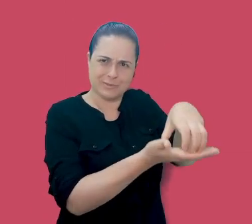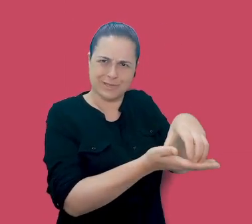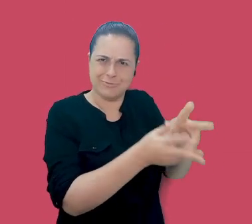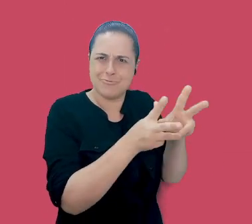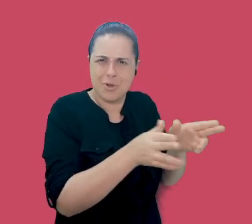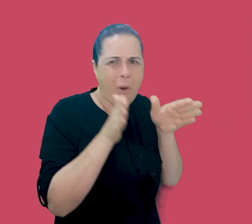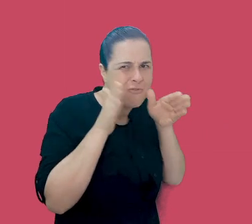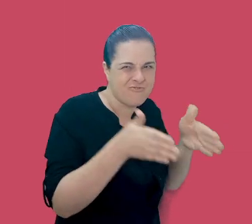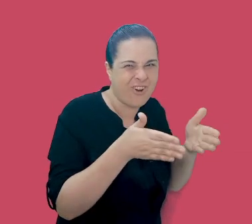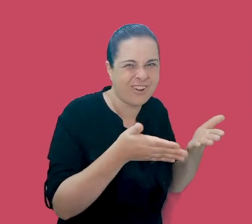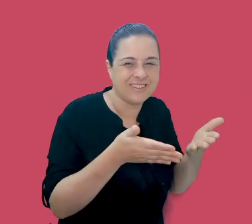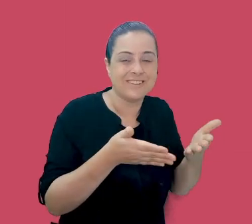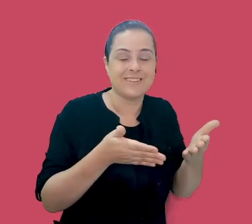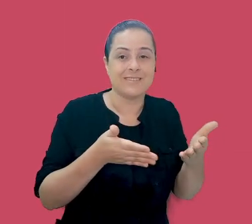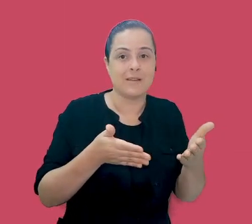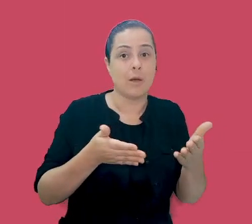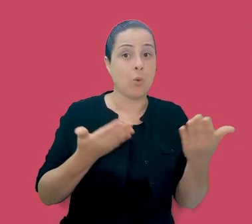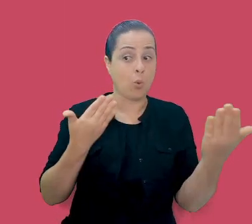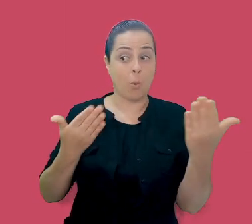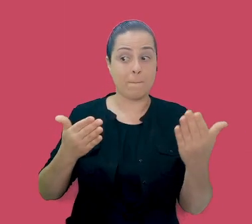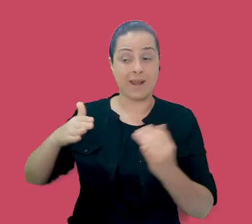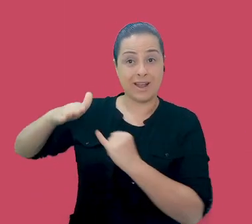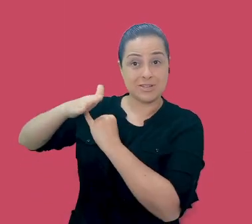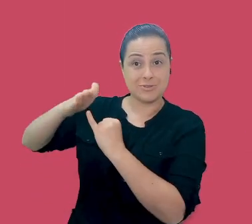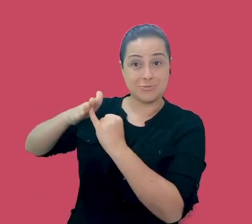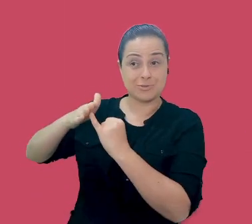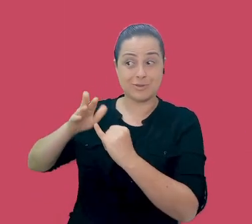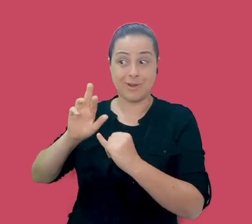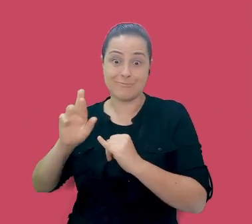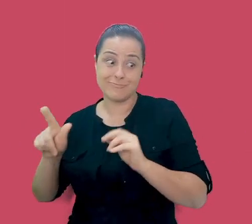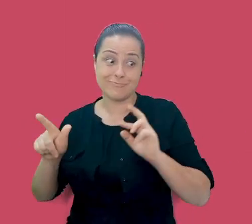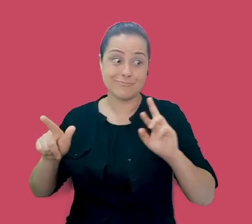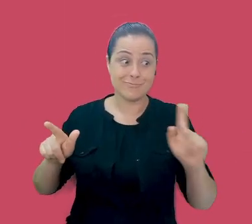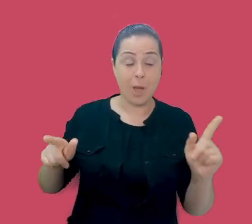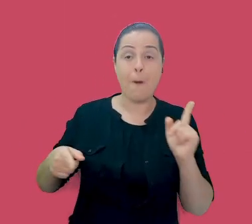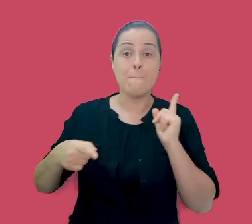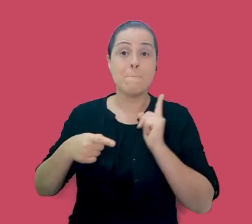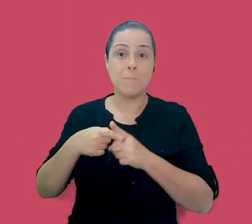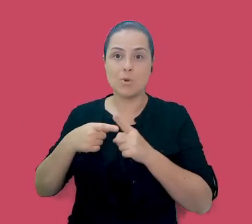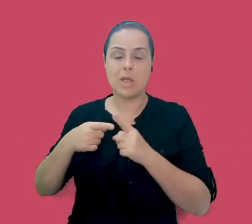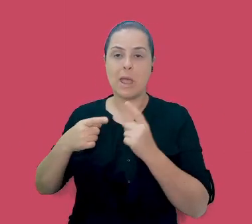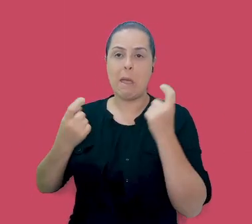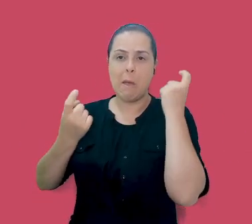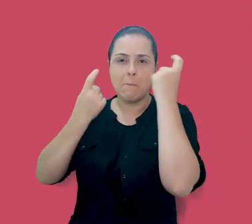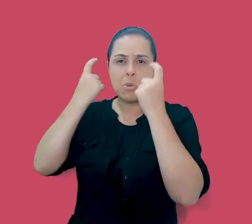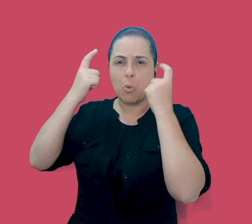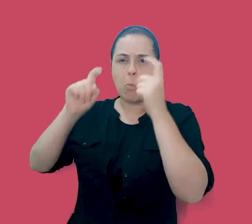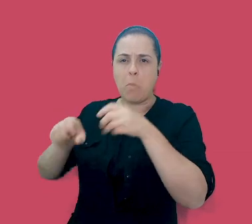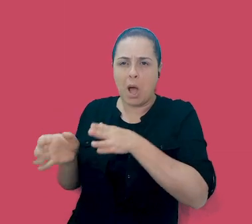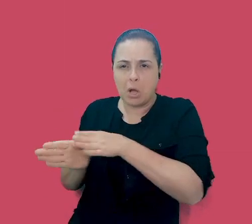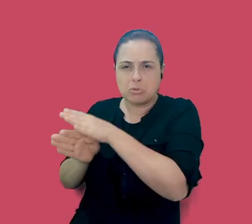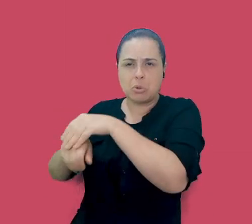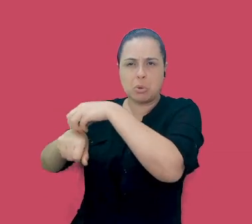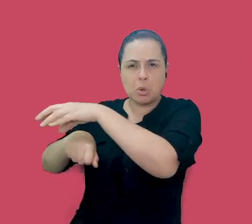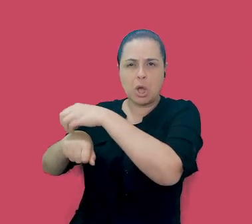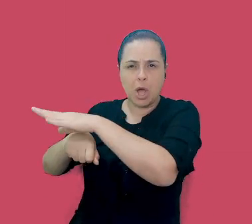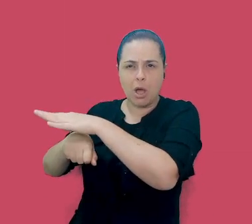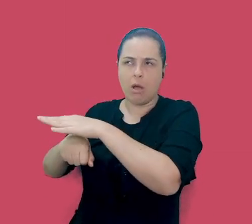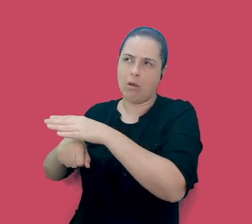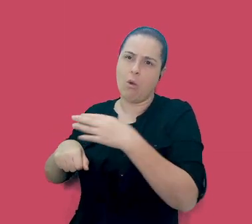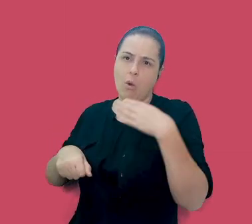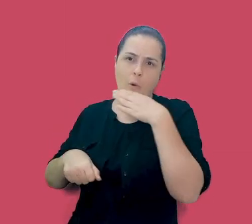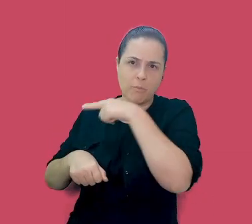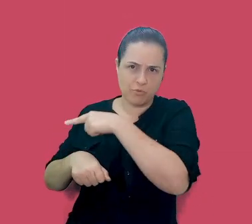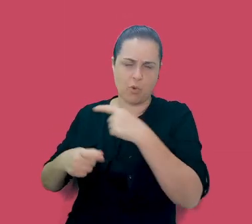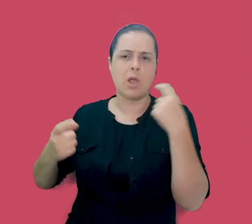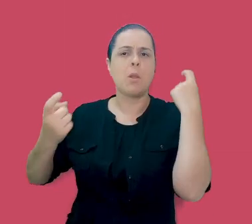do design instrucional, porque em vez da gente ficar preocupado só com a instrução, e é claro que o design instrucional também